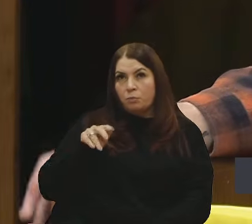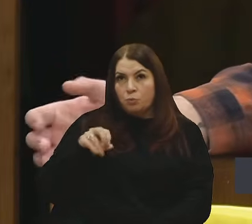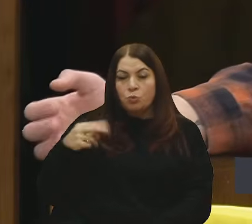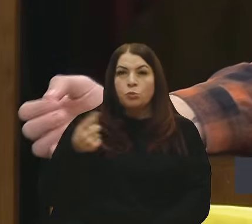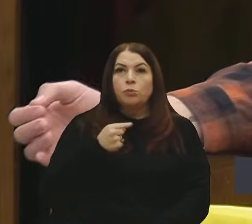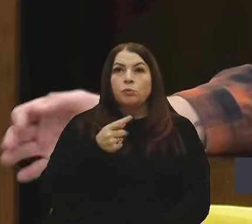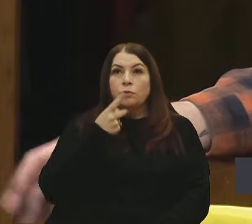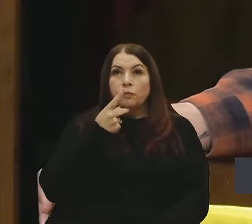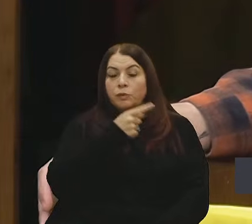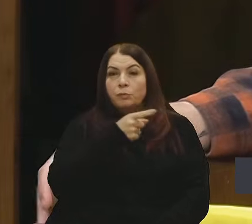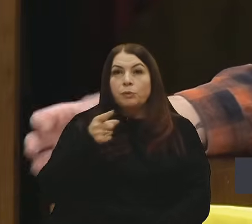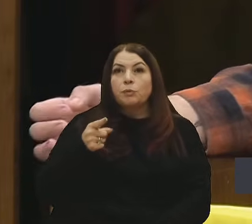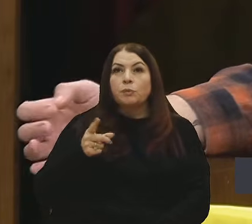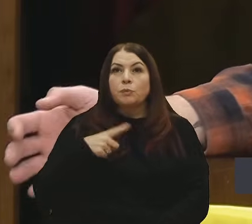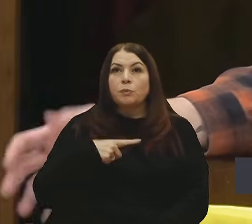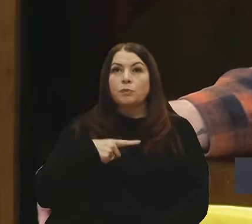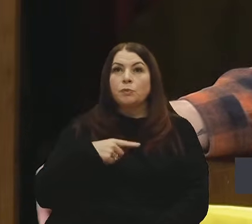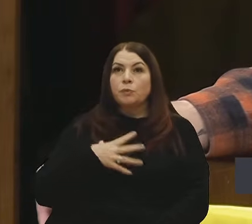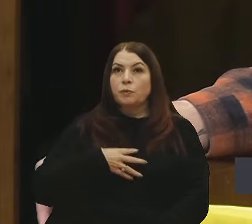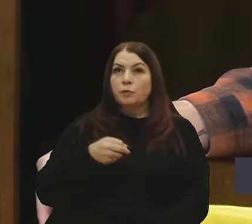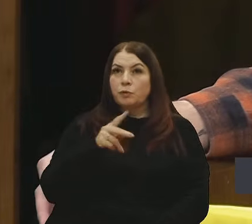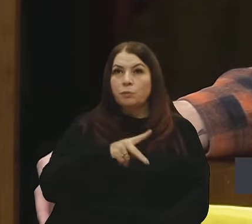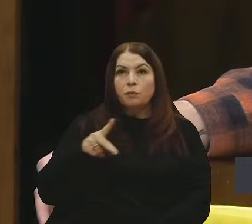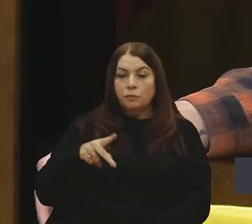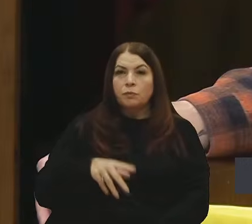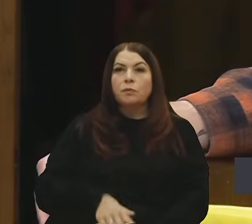E eu quero dizer uma coisa, eu sou filho de professora.